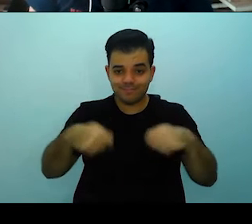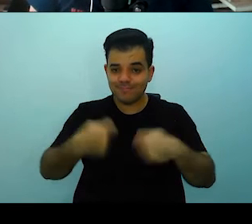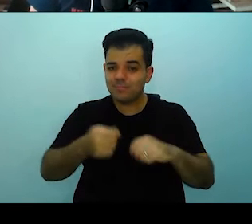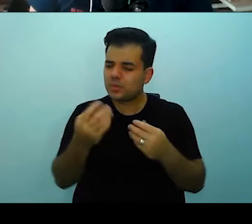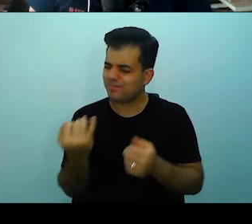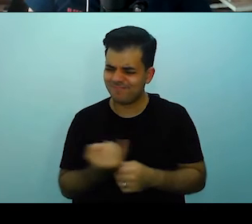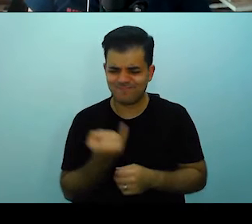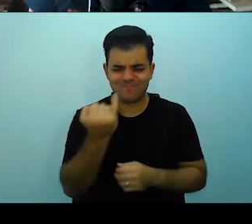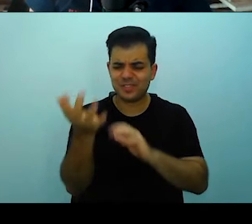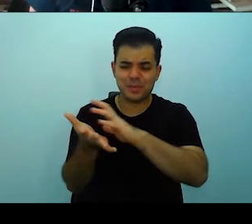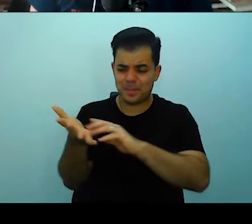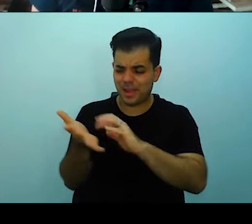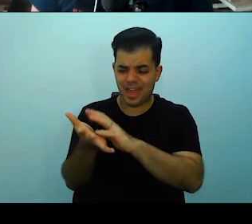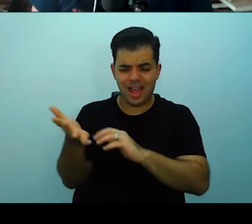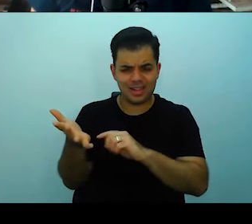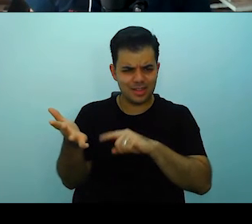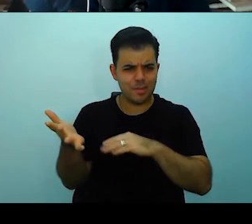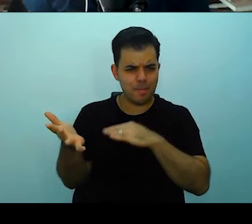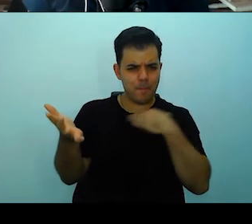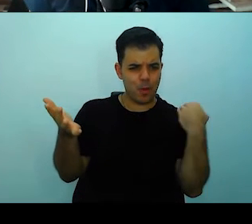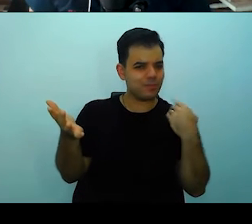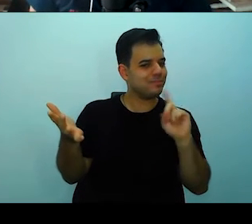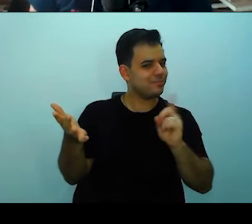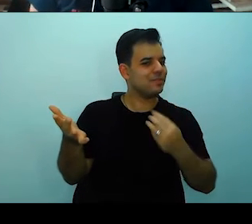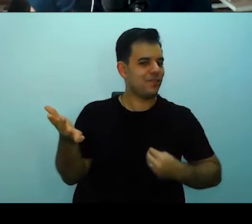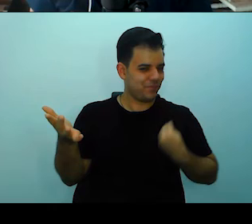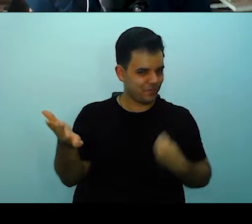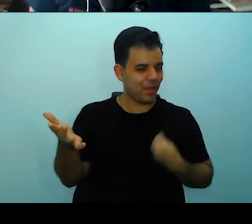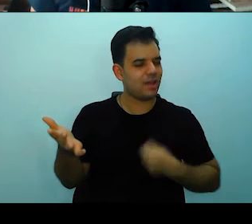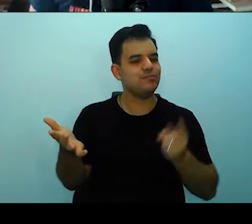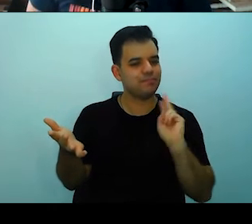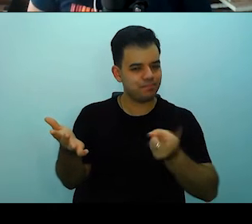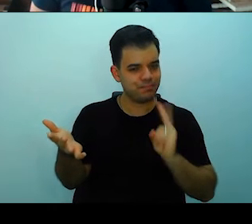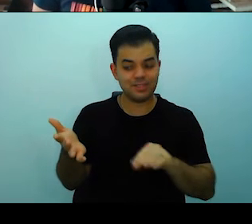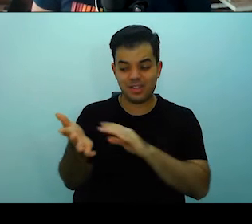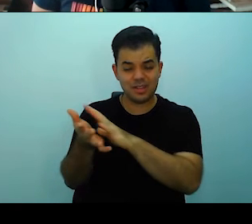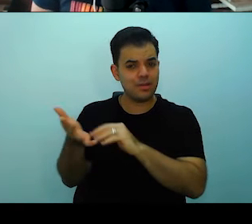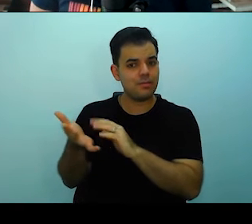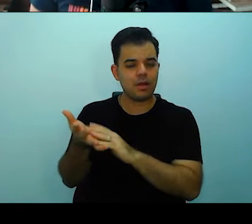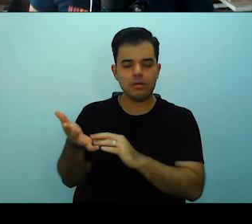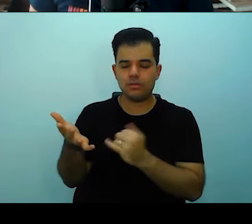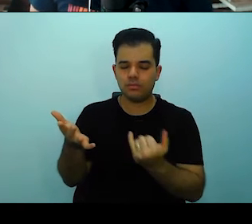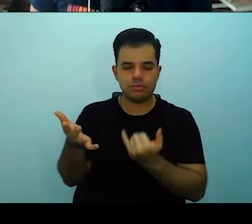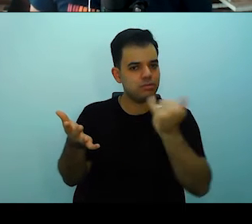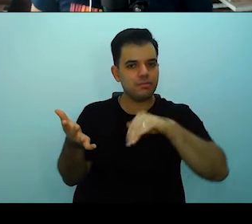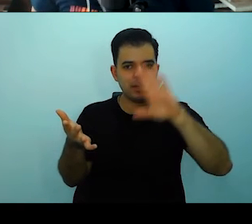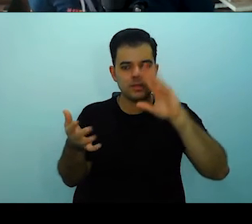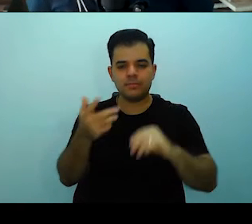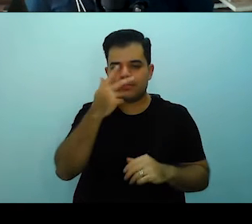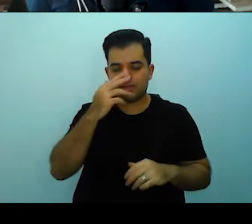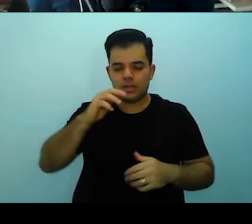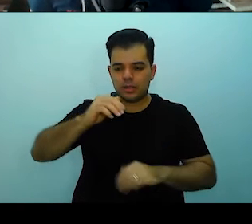extremamente importante, ele não morreu, e digo mais, ele é fundamental para que a gente siga se aprimorando